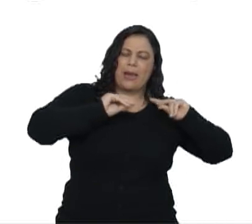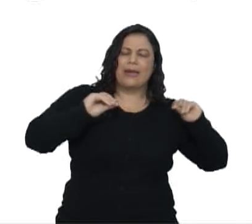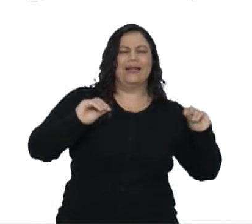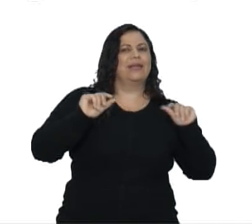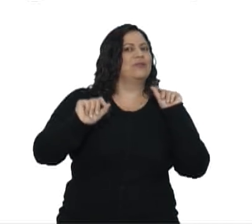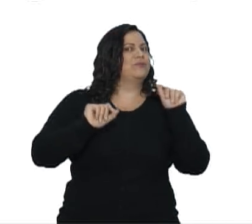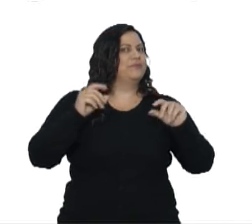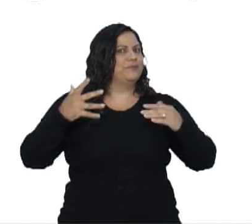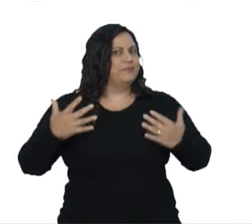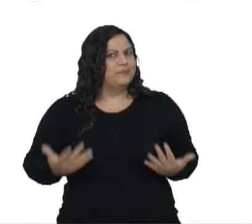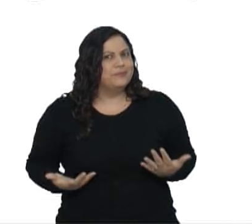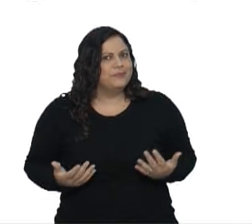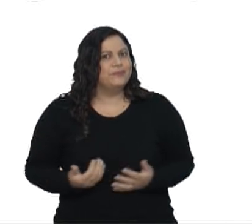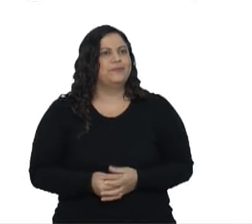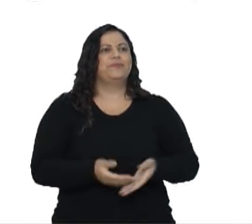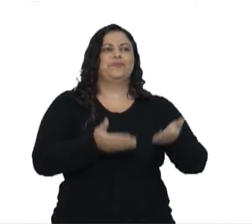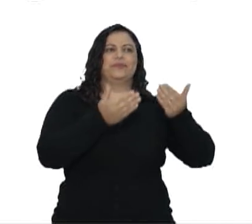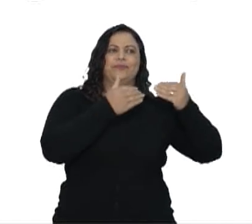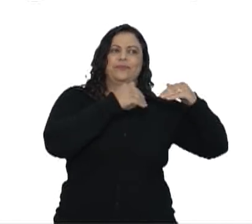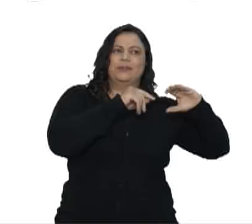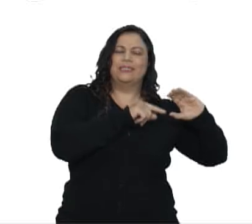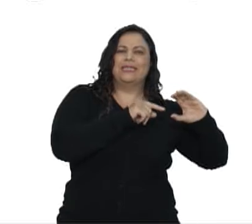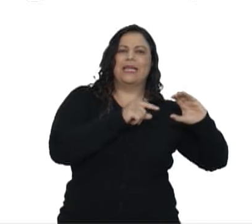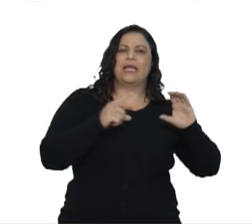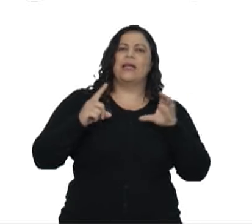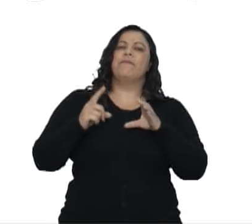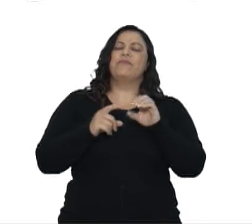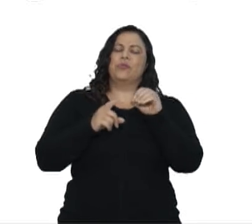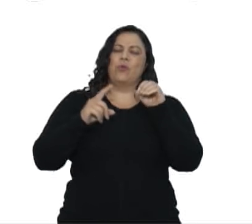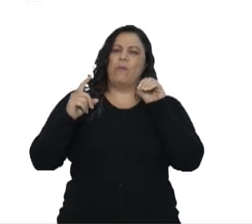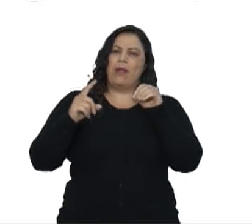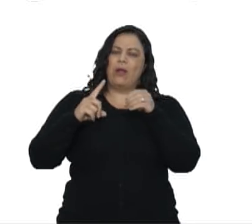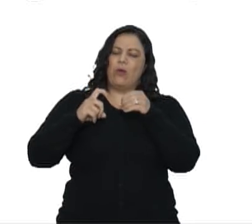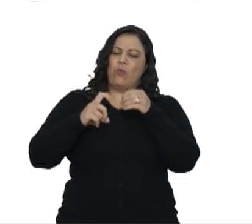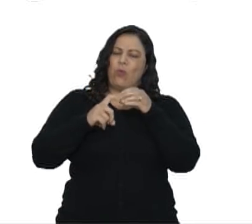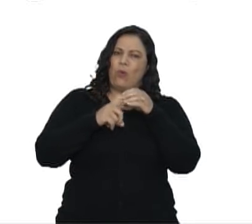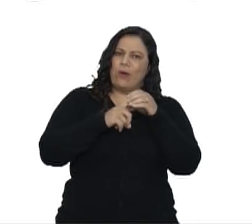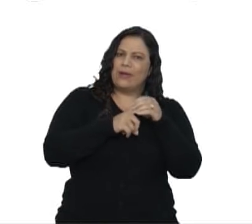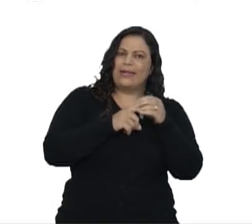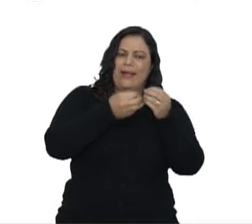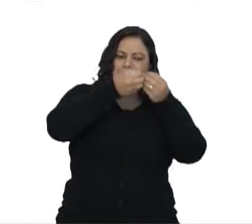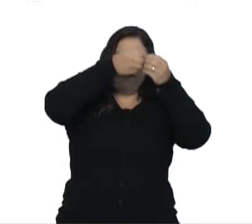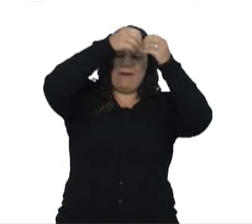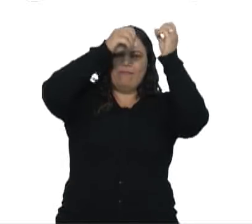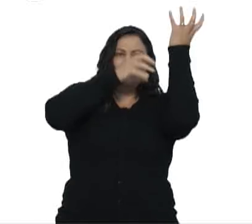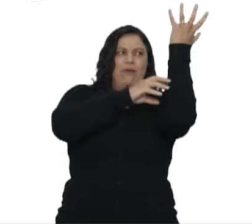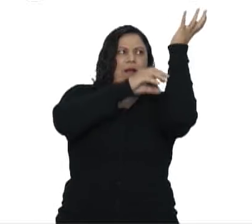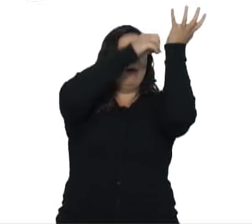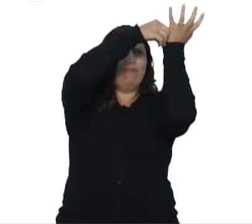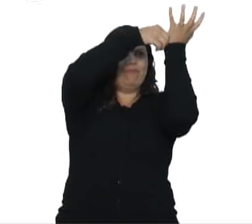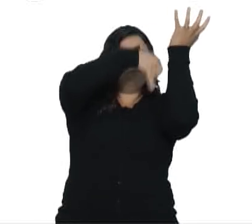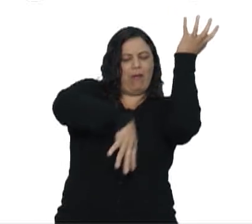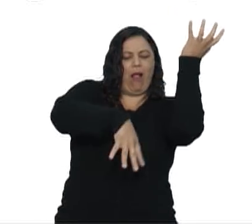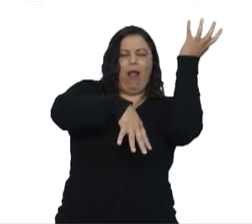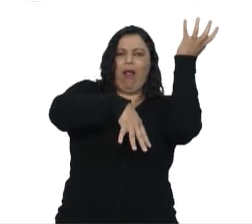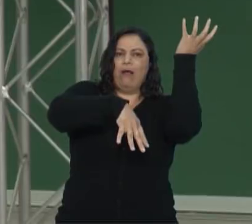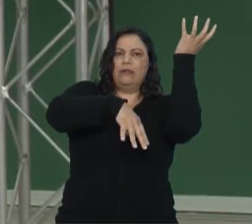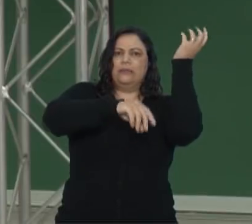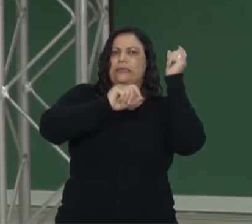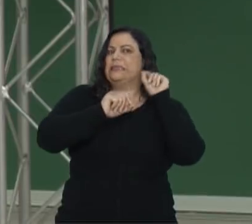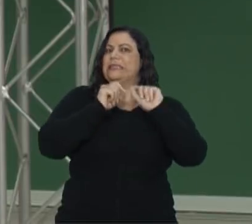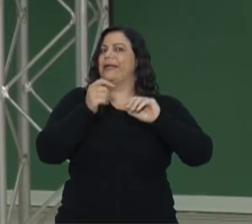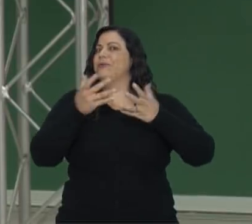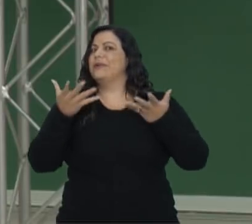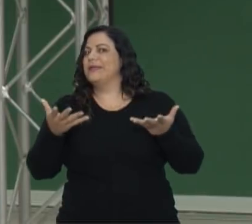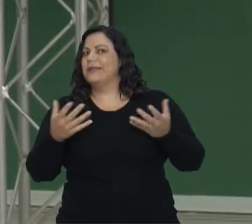tempo apodrece. Será que é físico ou químico? E letra D. Uma folha de jornal é cortada em tiras. Ou